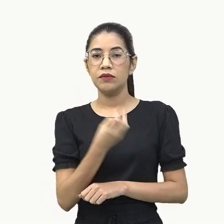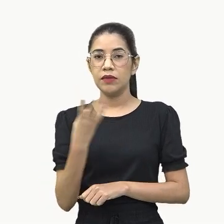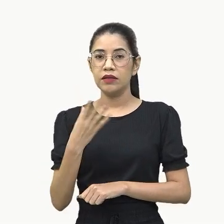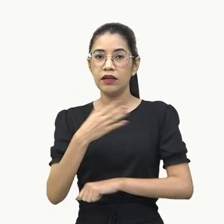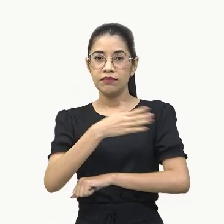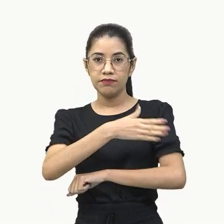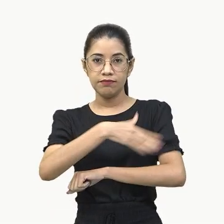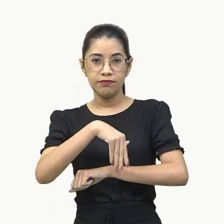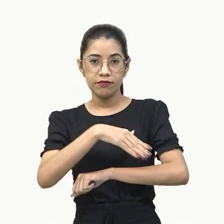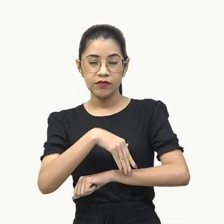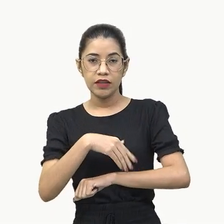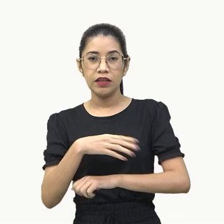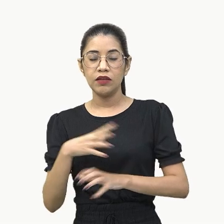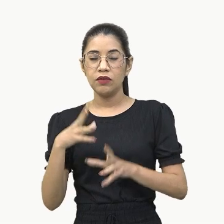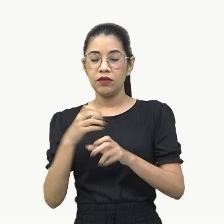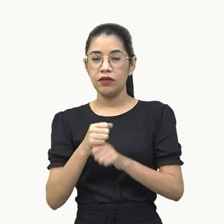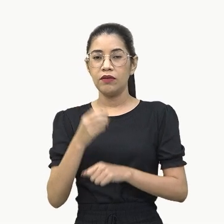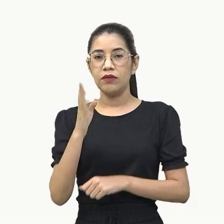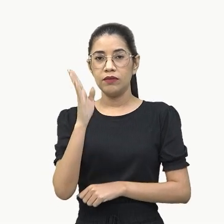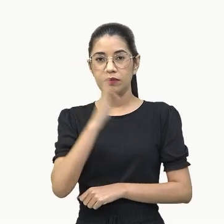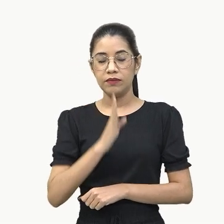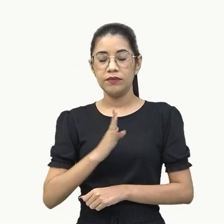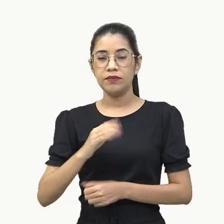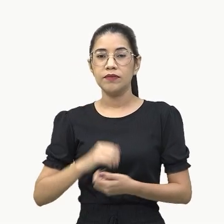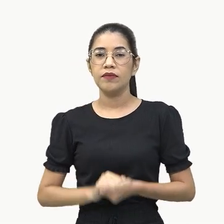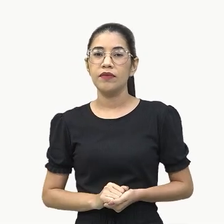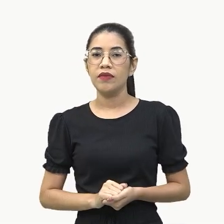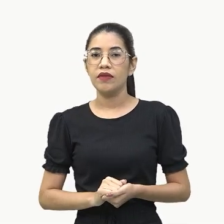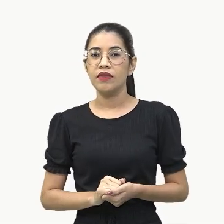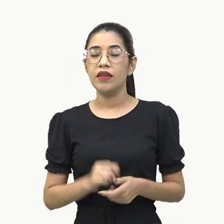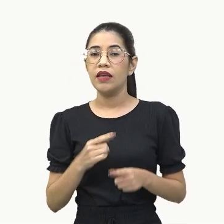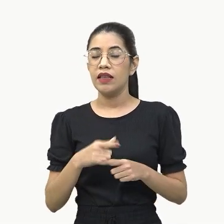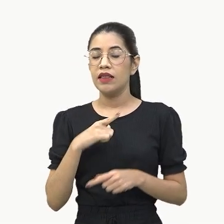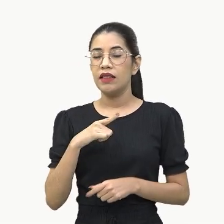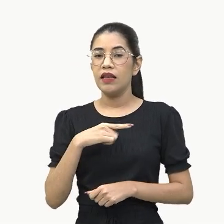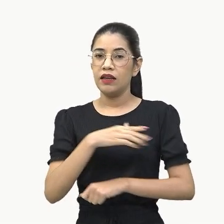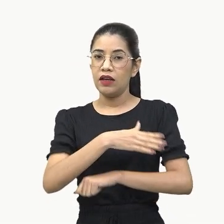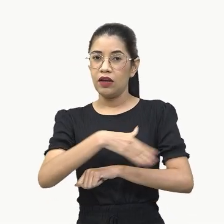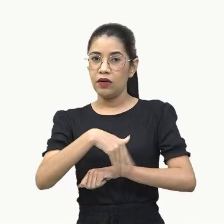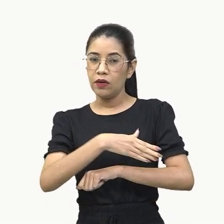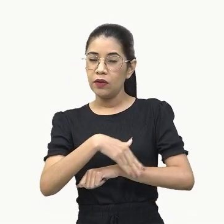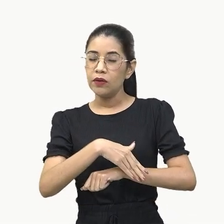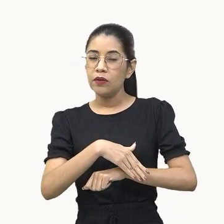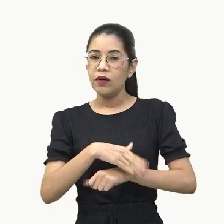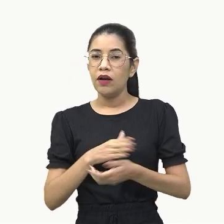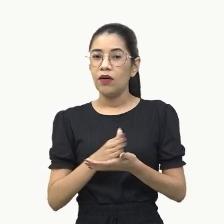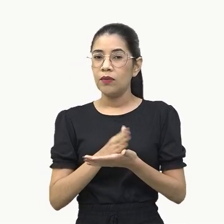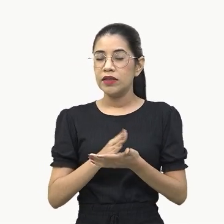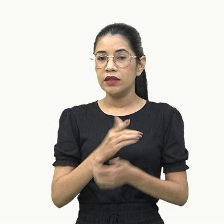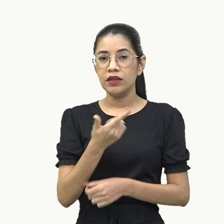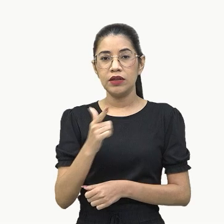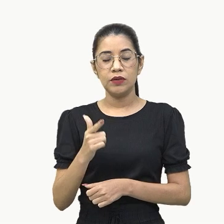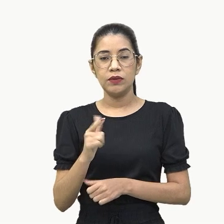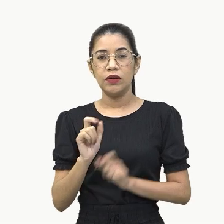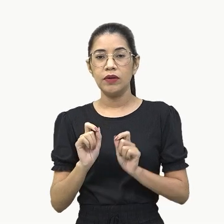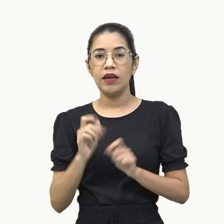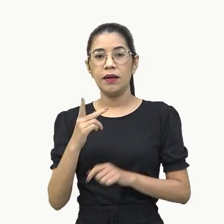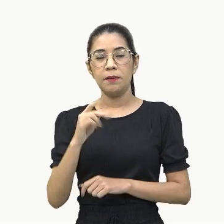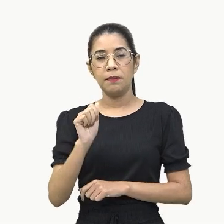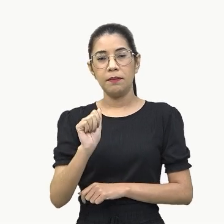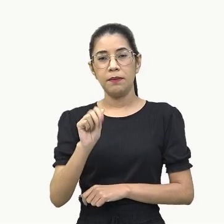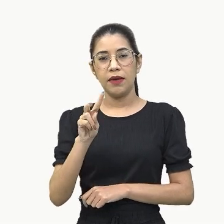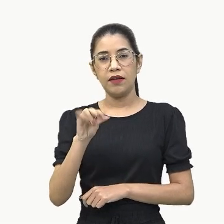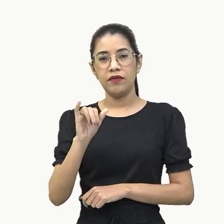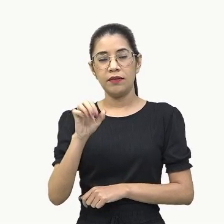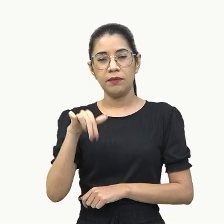no Brasil tá bom por a gente tem aquelas rodovias onde elas não têm a pavimentação